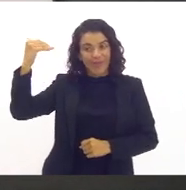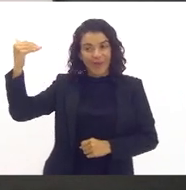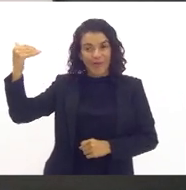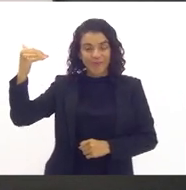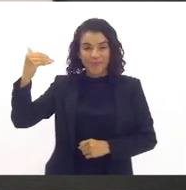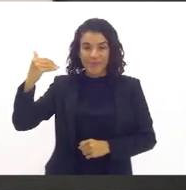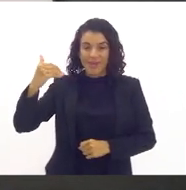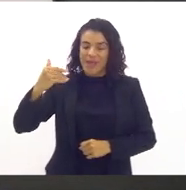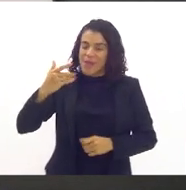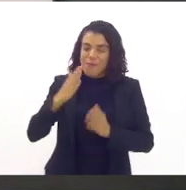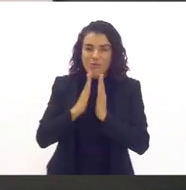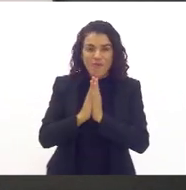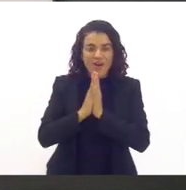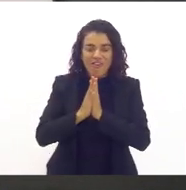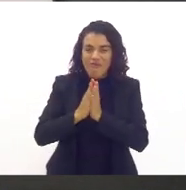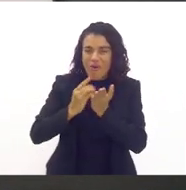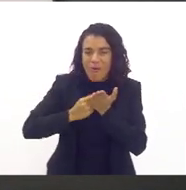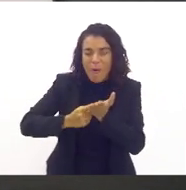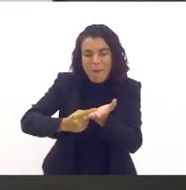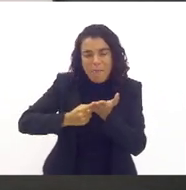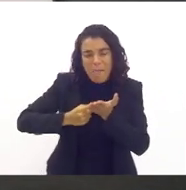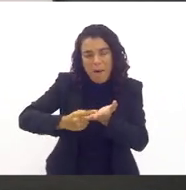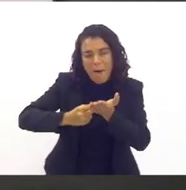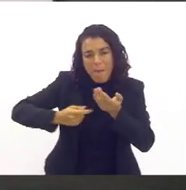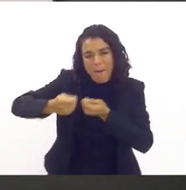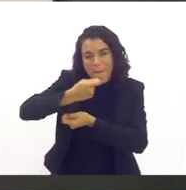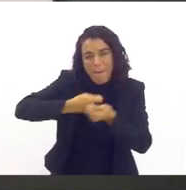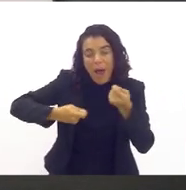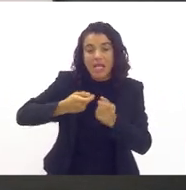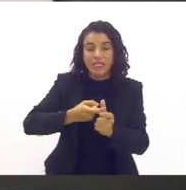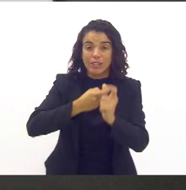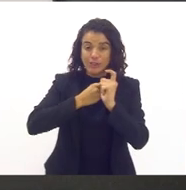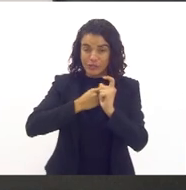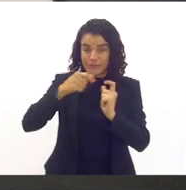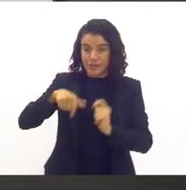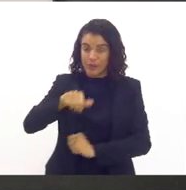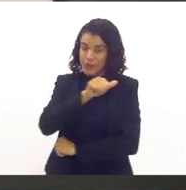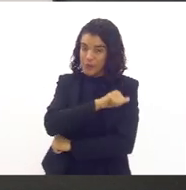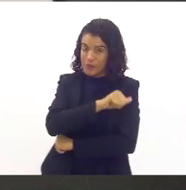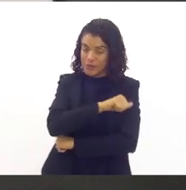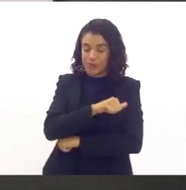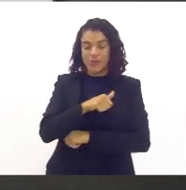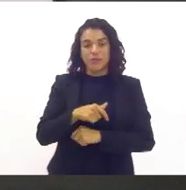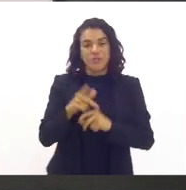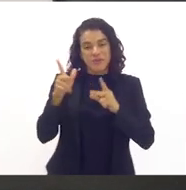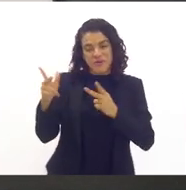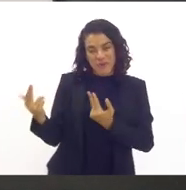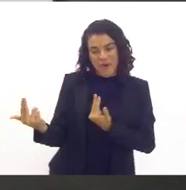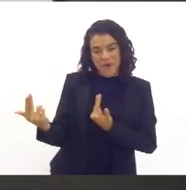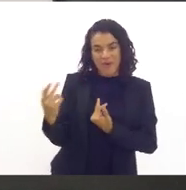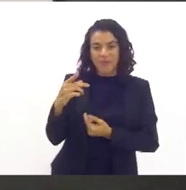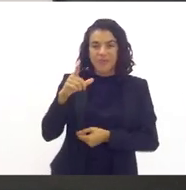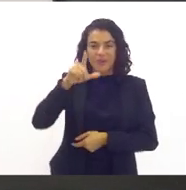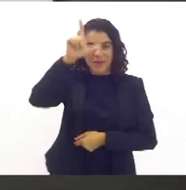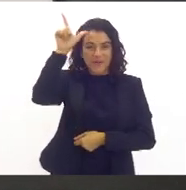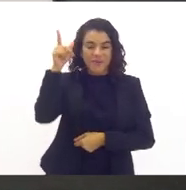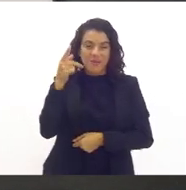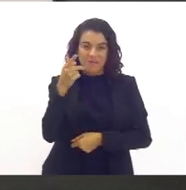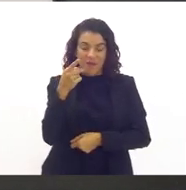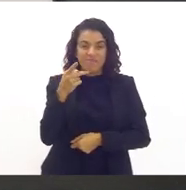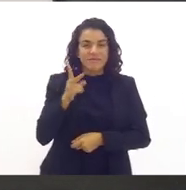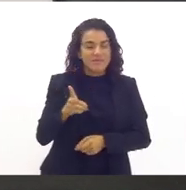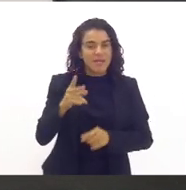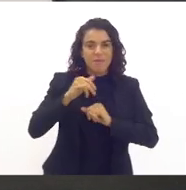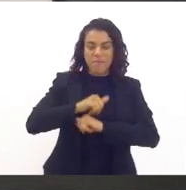essa renegociação da dívida, porque, como diz o deputado Luiz Paulo, e eu assino embaixo e venho